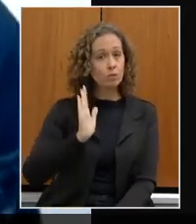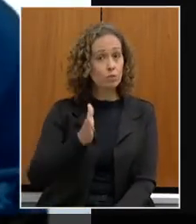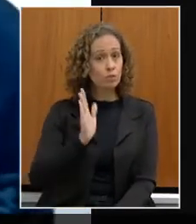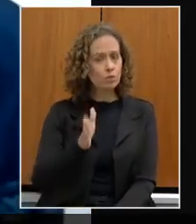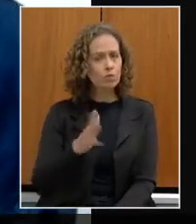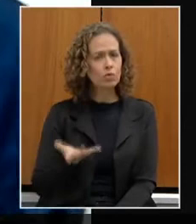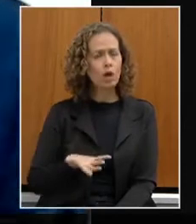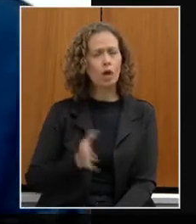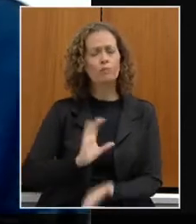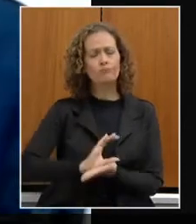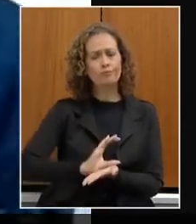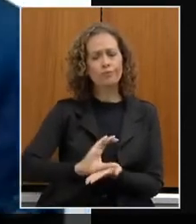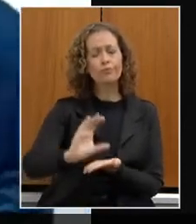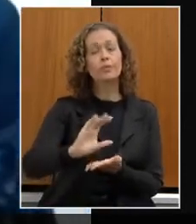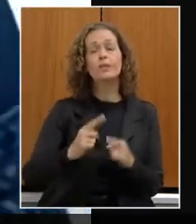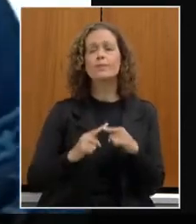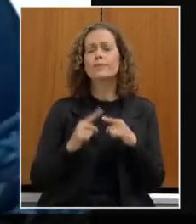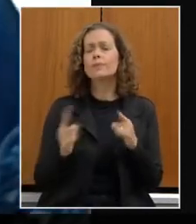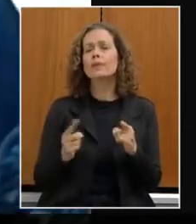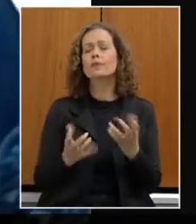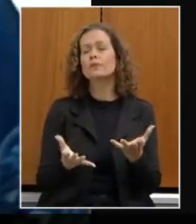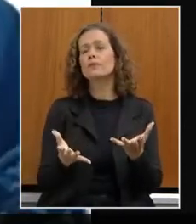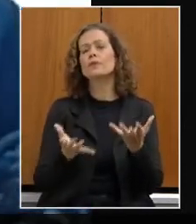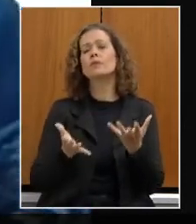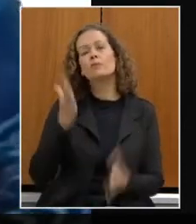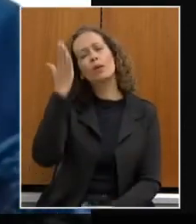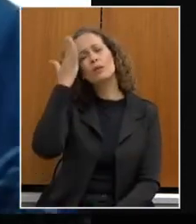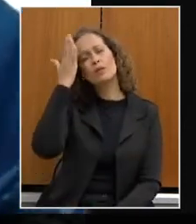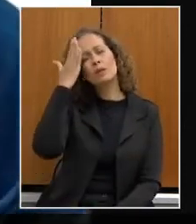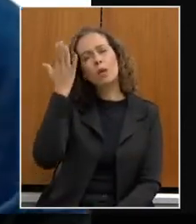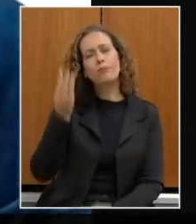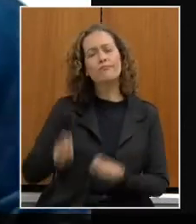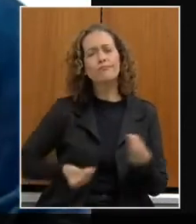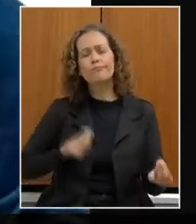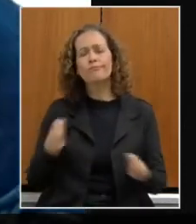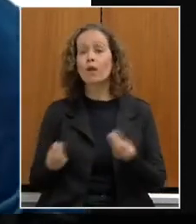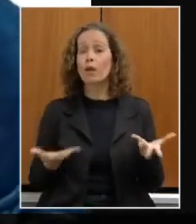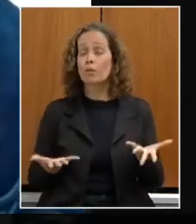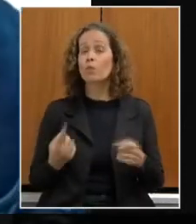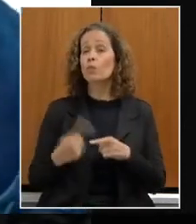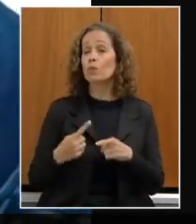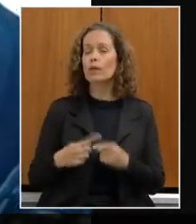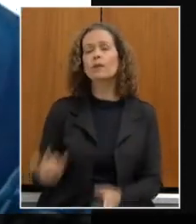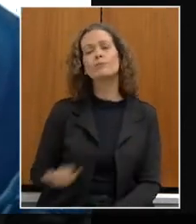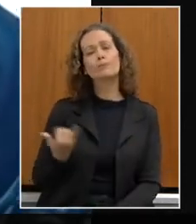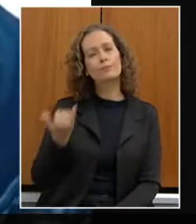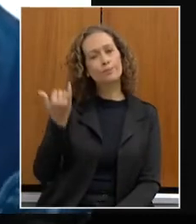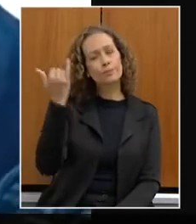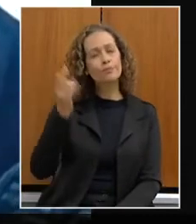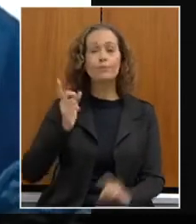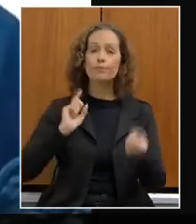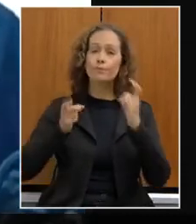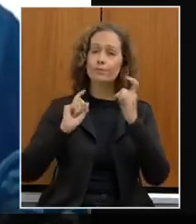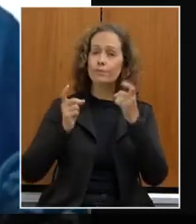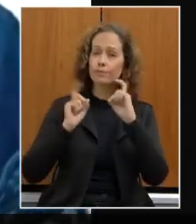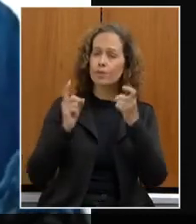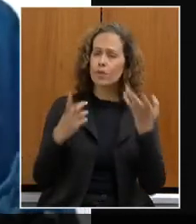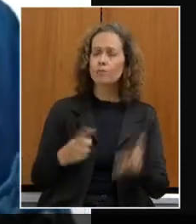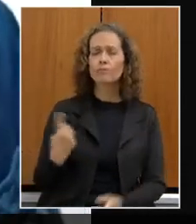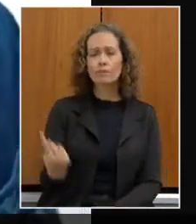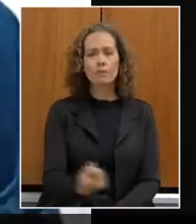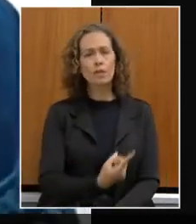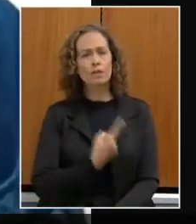entendimento mas eu queria fazer de público porque é muito importante essa reunião para a gente